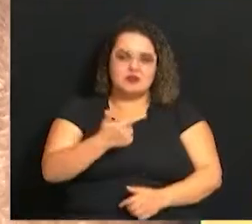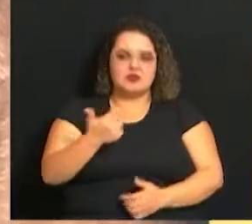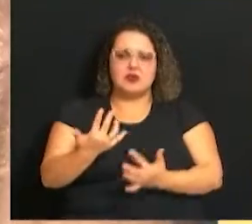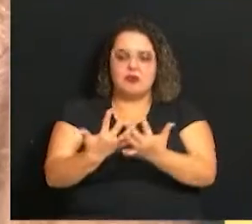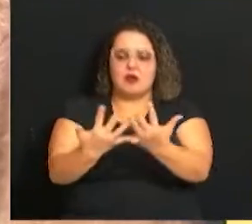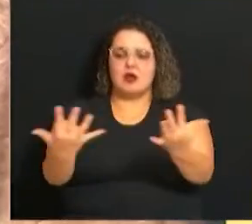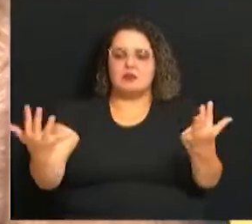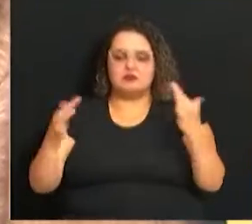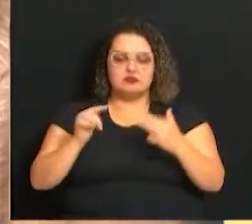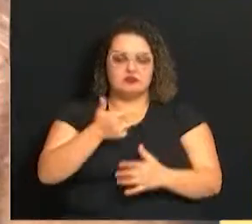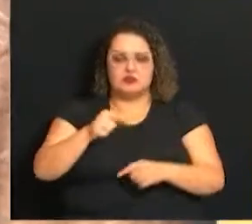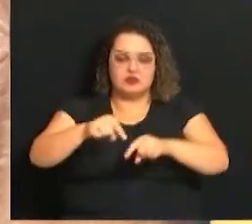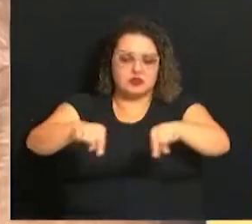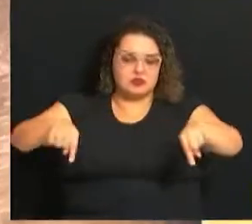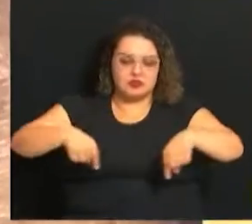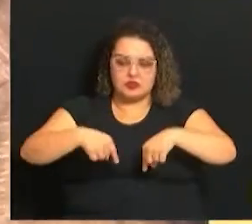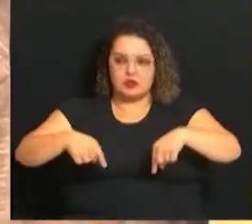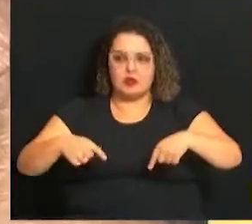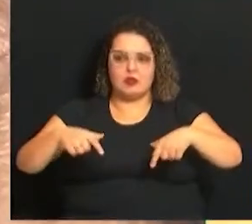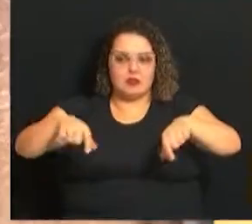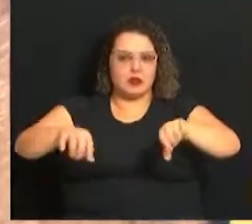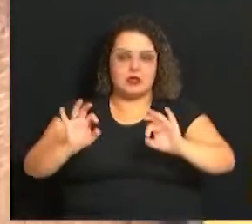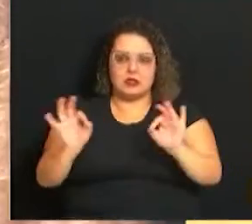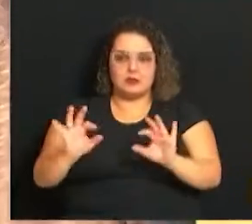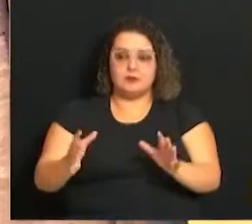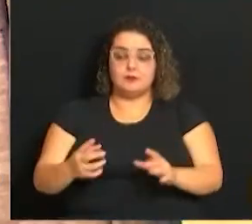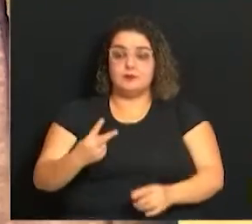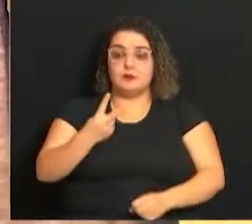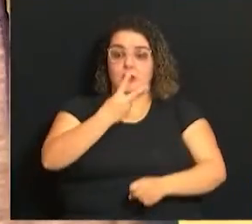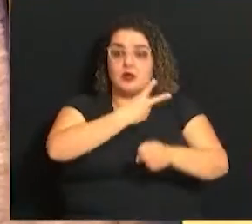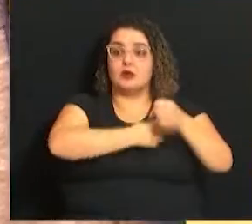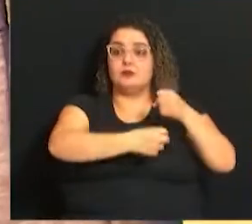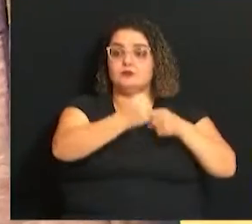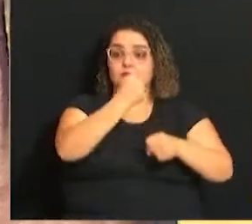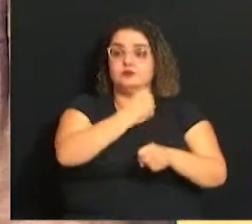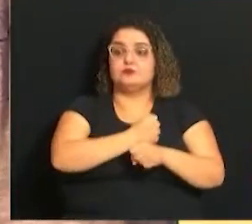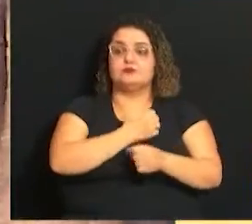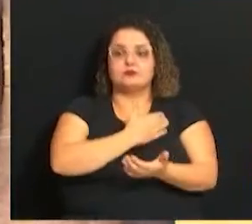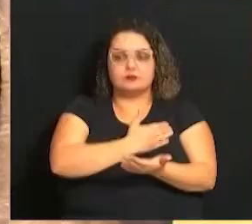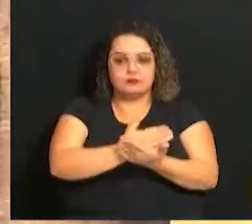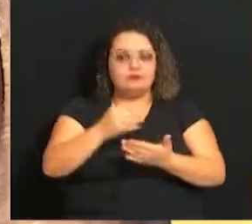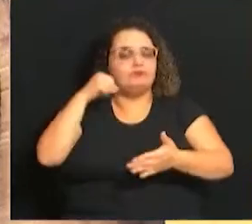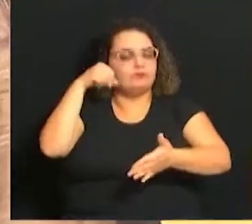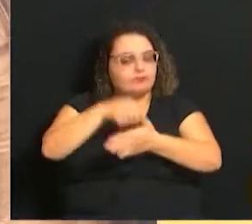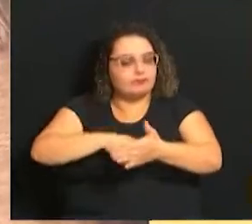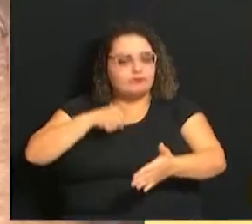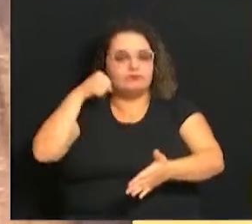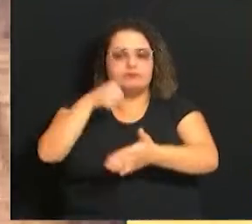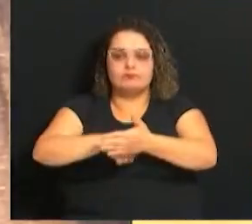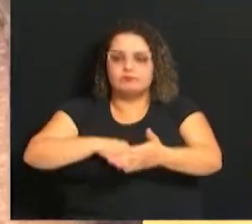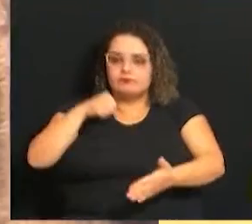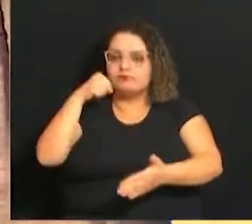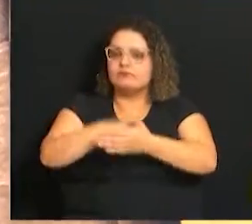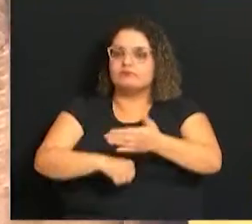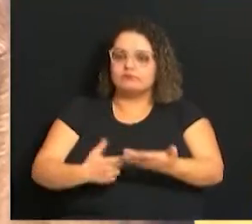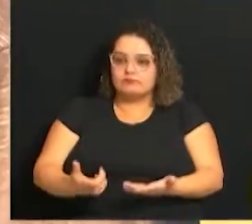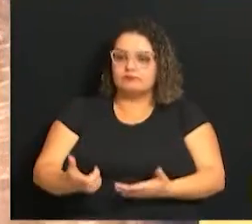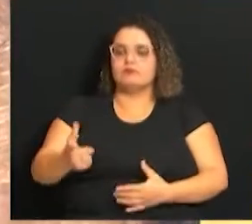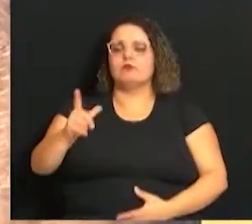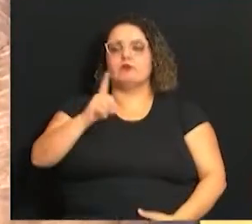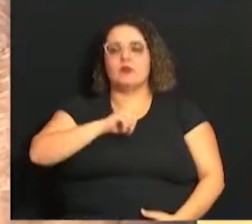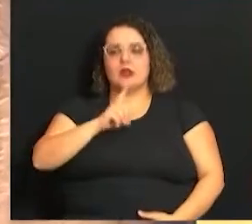gente só tinha esse campinho não tinha lembrado não tinha quadra não tinha nada e há dois anos atrás começou a sua luta aí